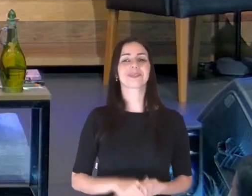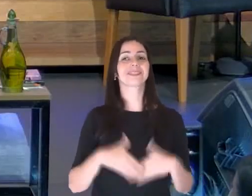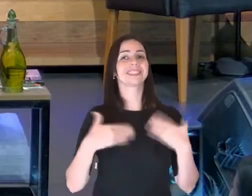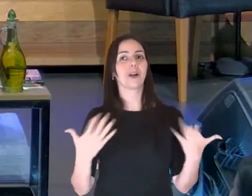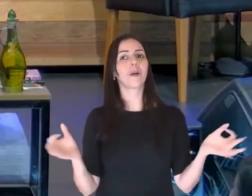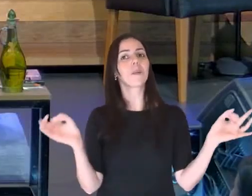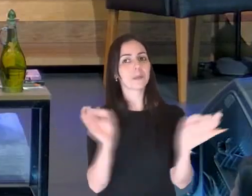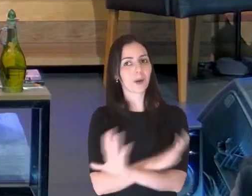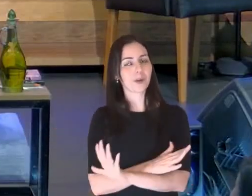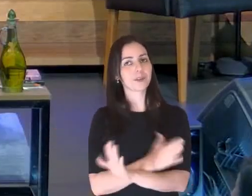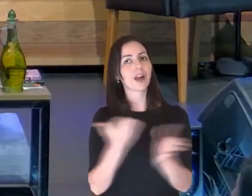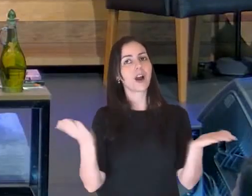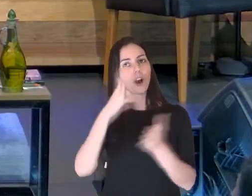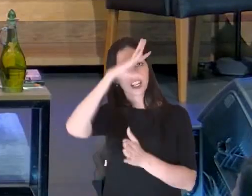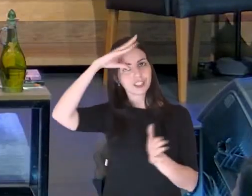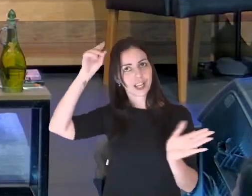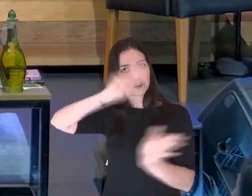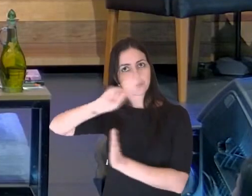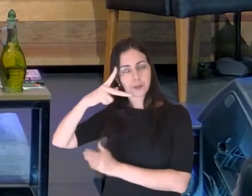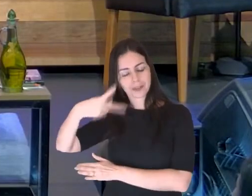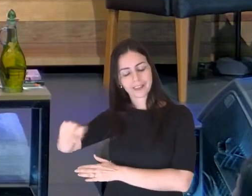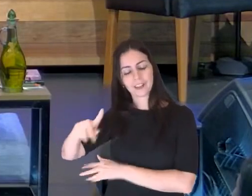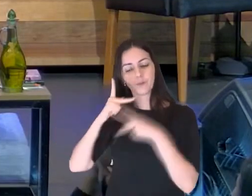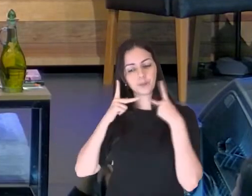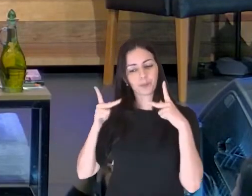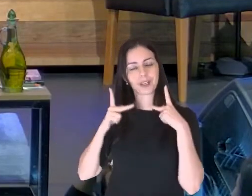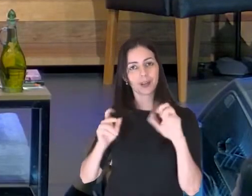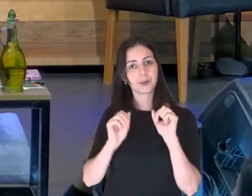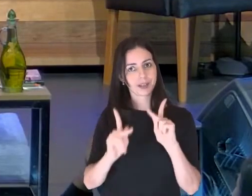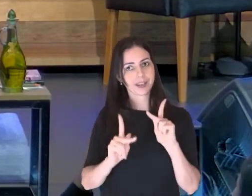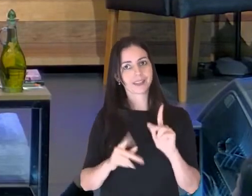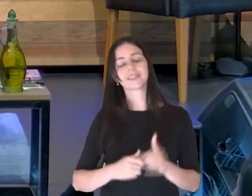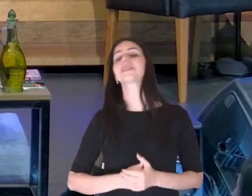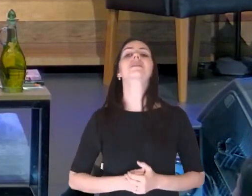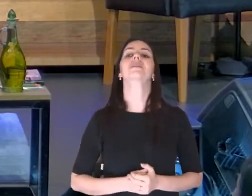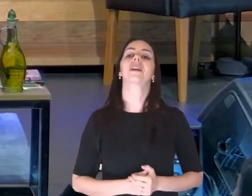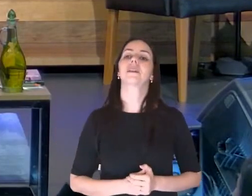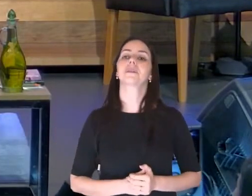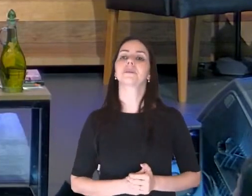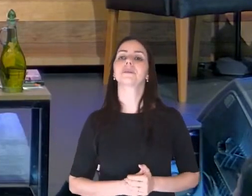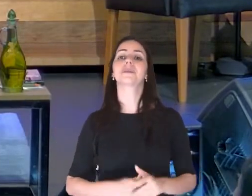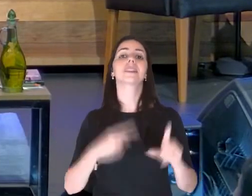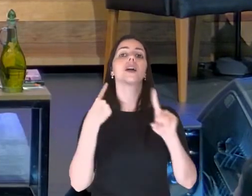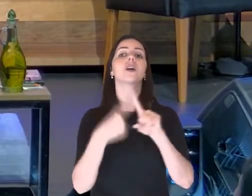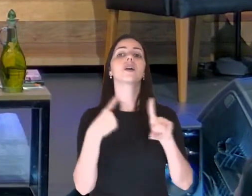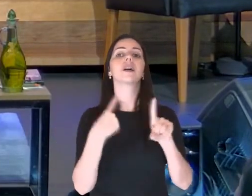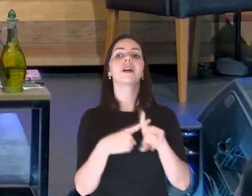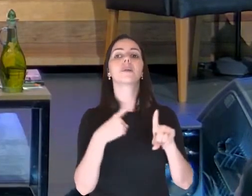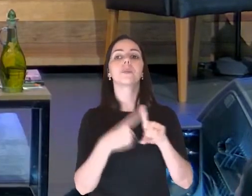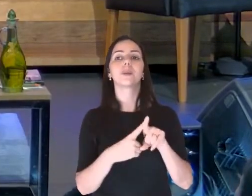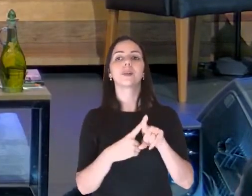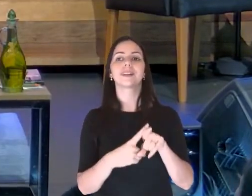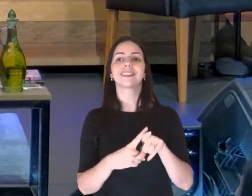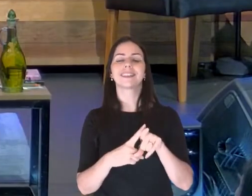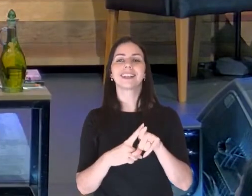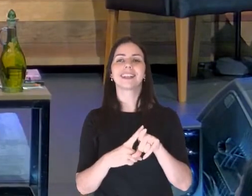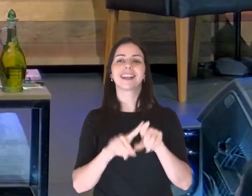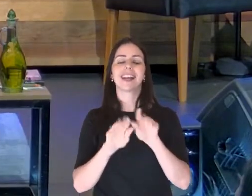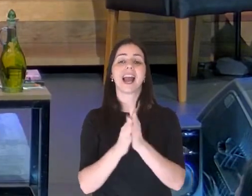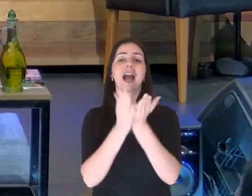Pronto, vamos deixar o nome do pastor Emerson de lado agora, porque a tipologia dele está exatamente com José.